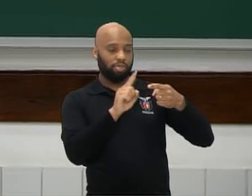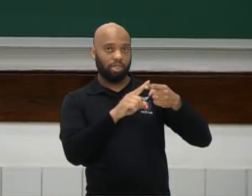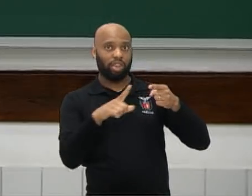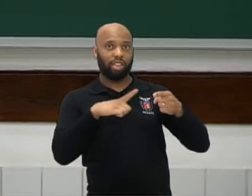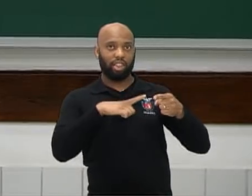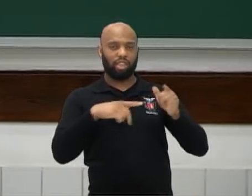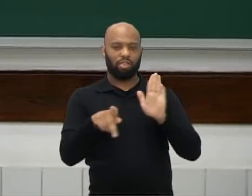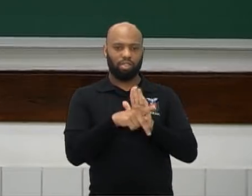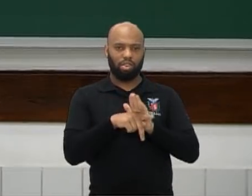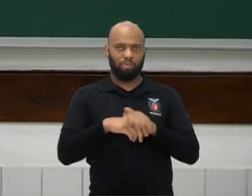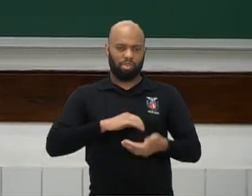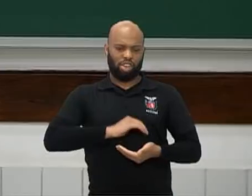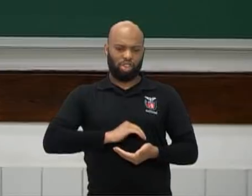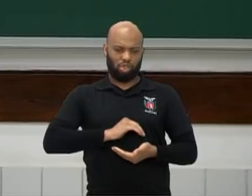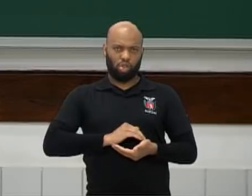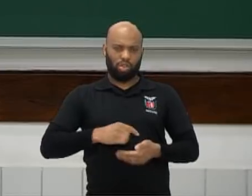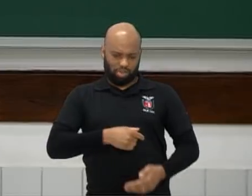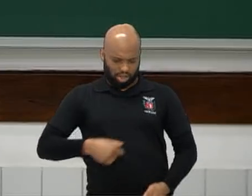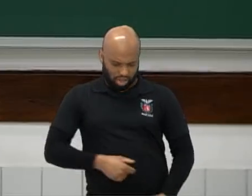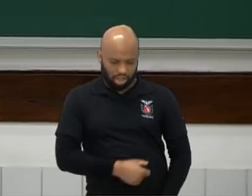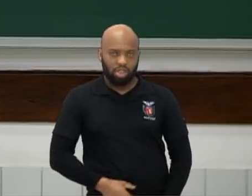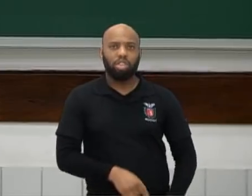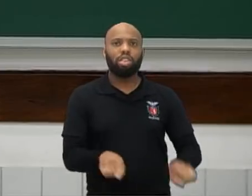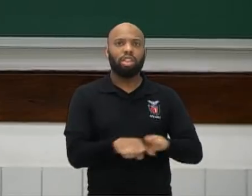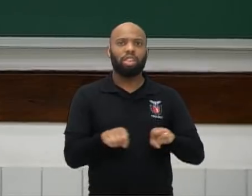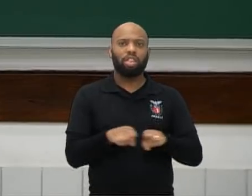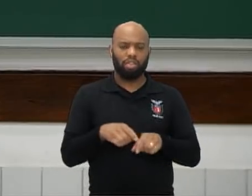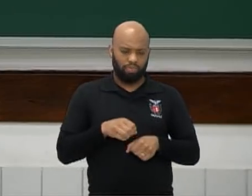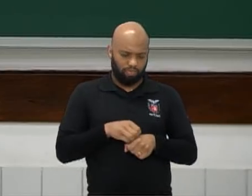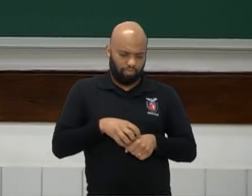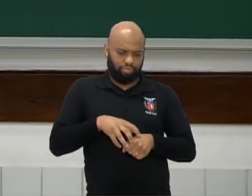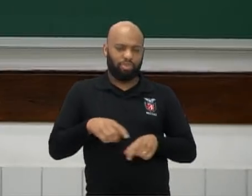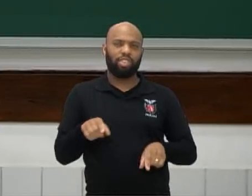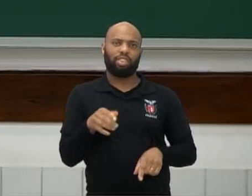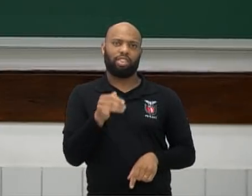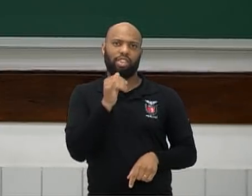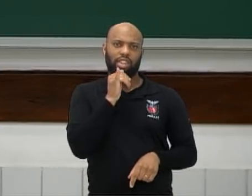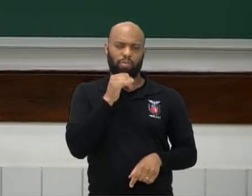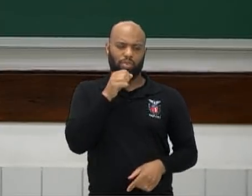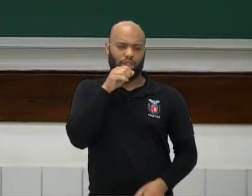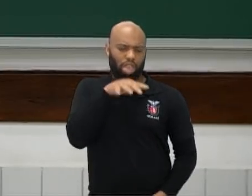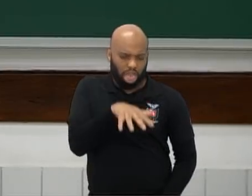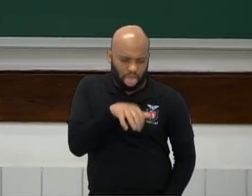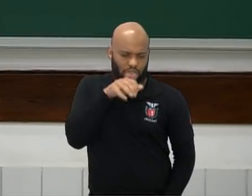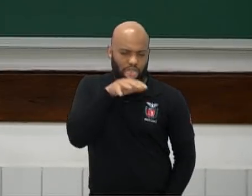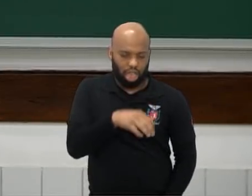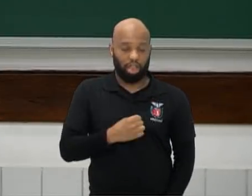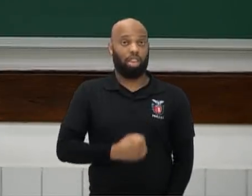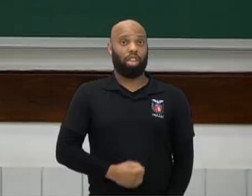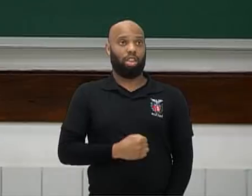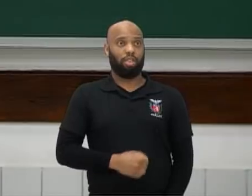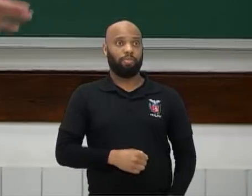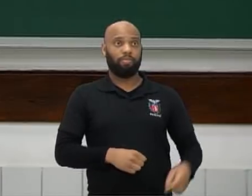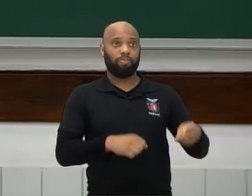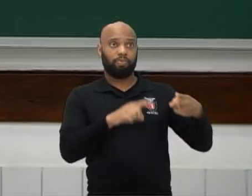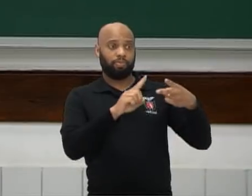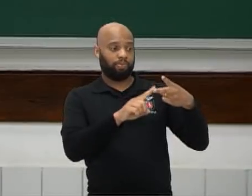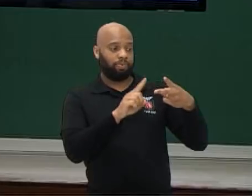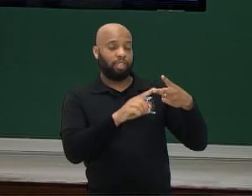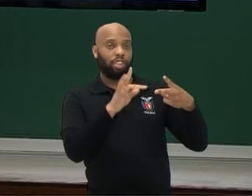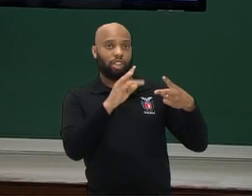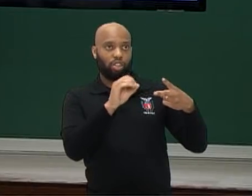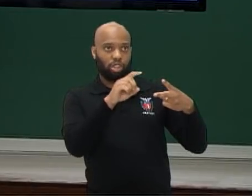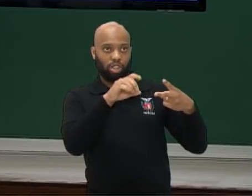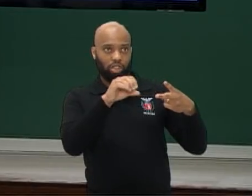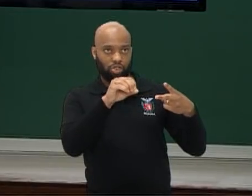infecções no estômago, no intestino principalmente, diarreia, mal-estar e vômito. Já a toxoplasmose é aquela doença que